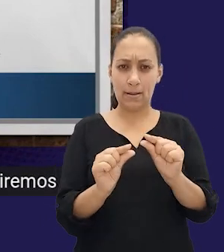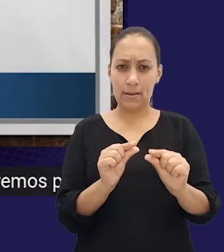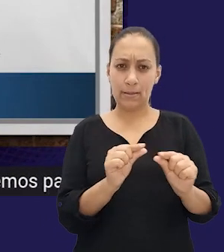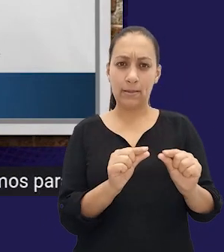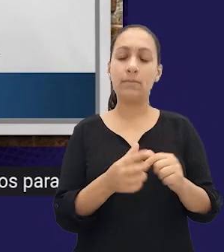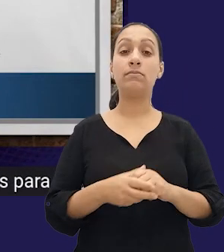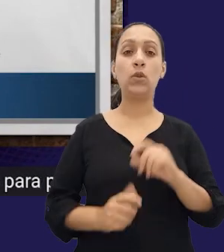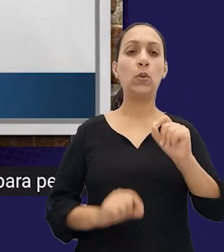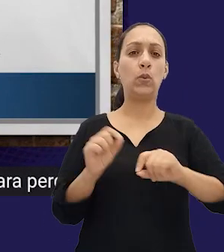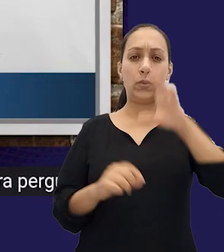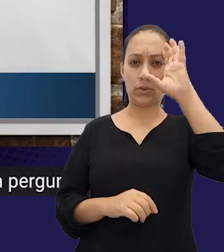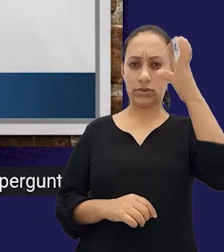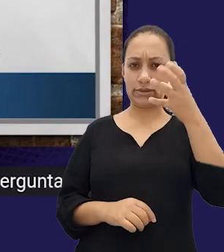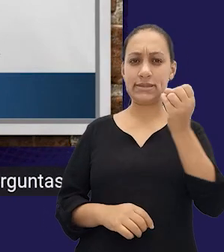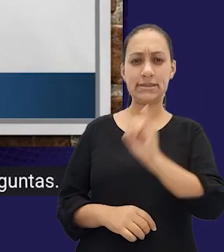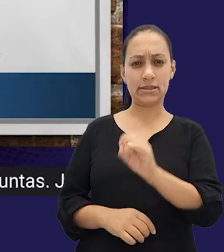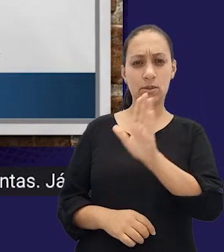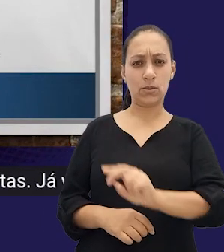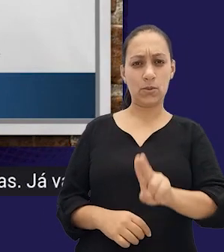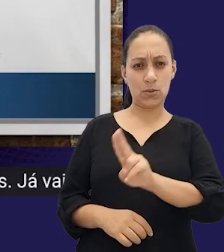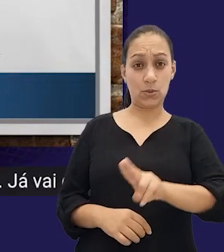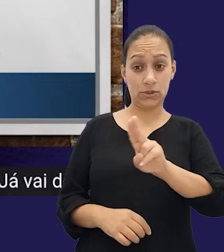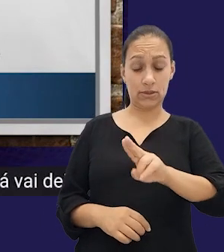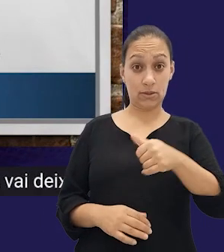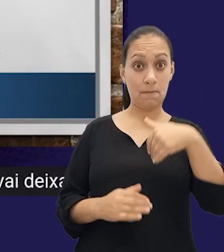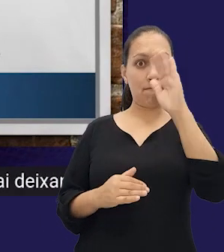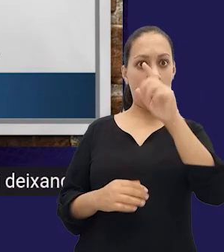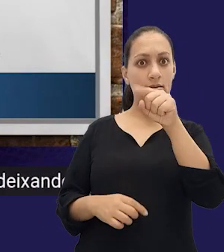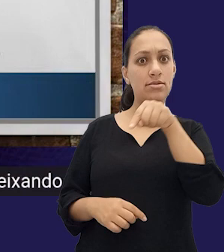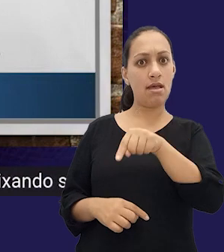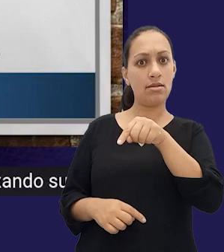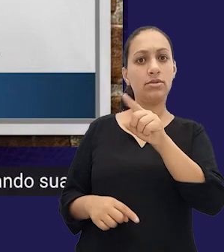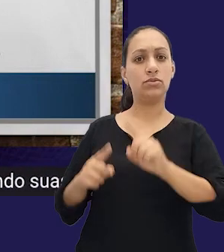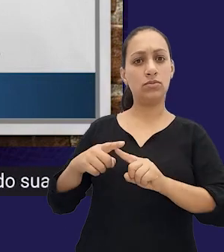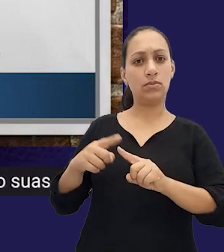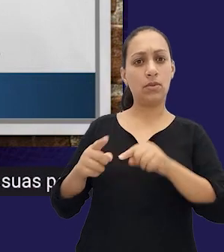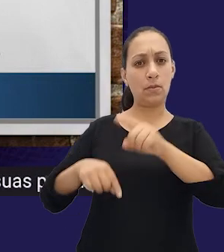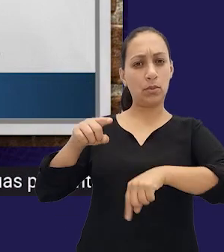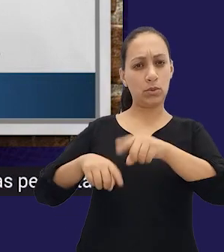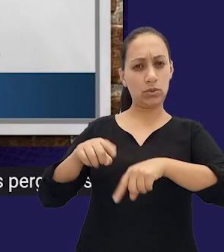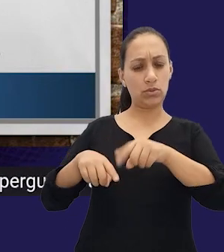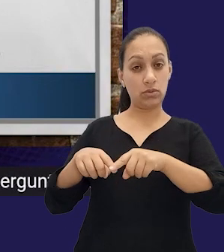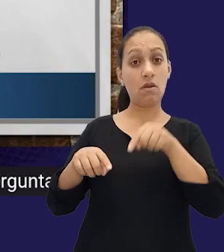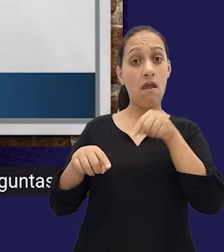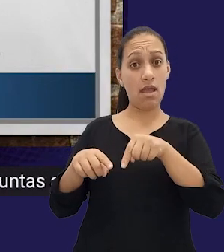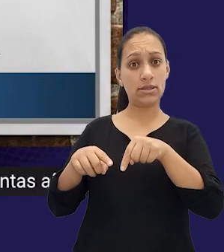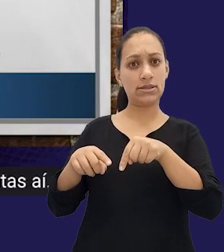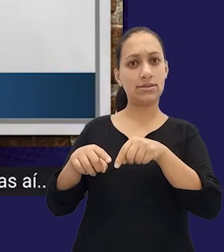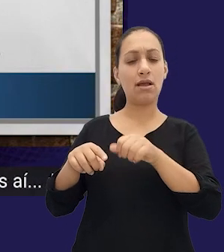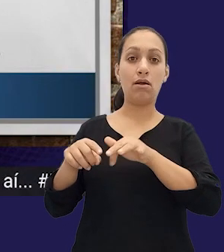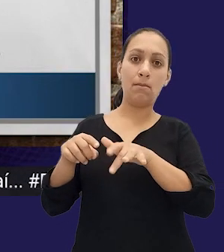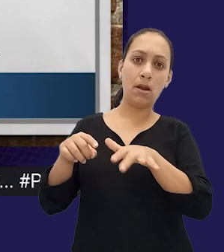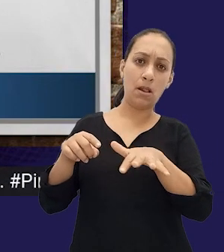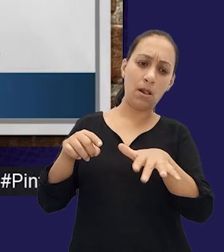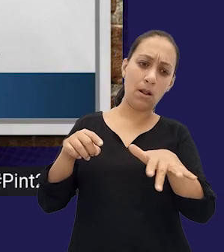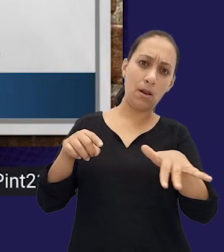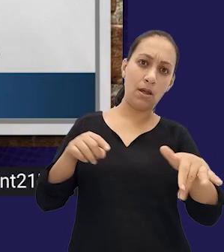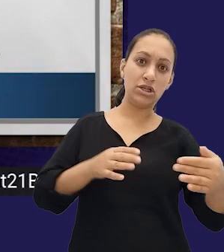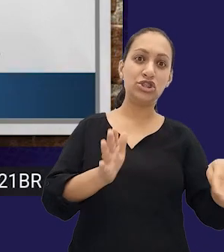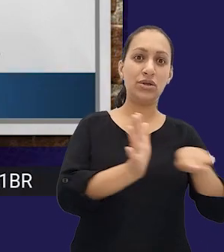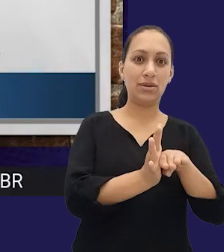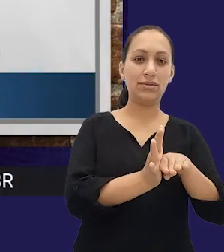acontecer? Se a gente está usando muito mais desses produtos, esses produtos eles vão acabar chegando até as